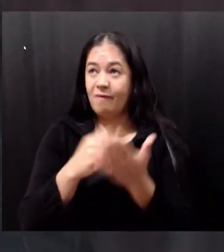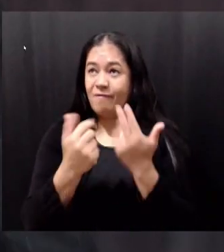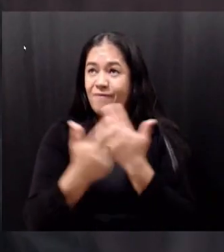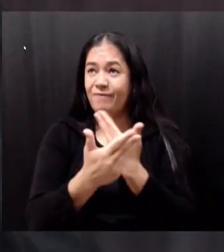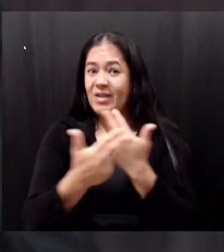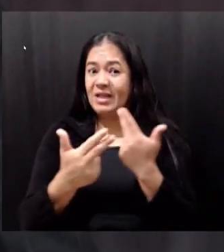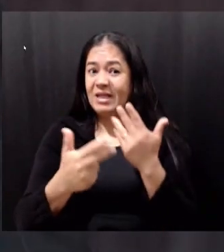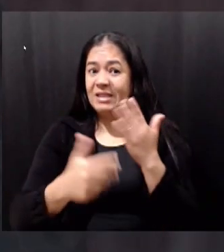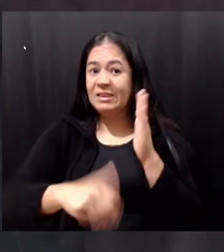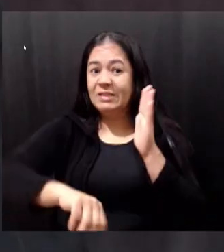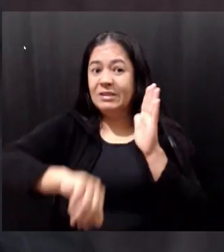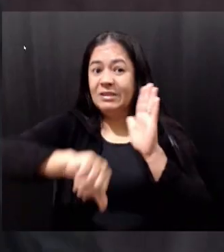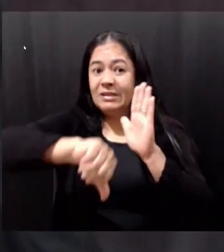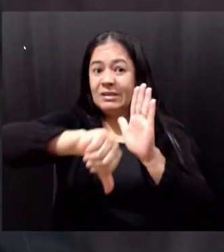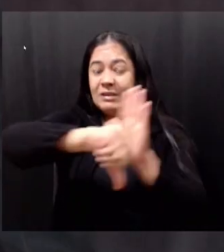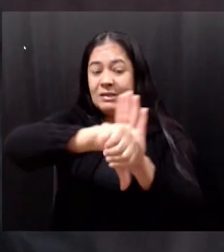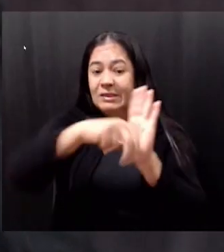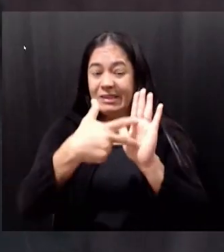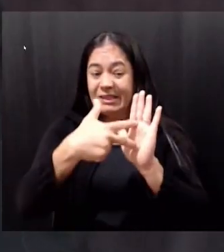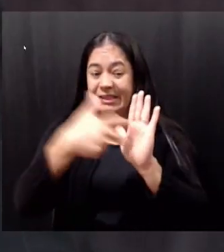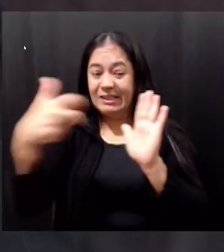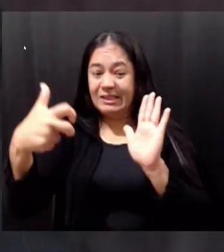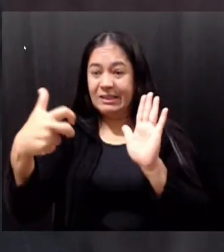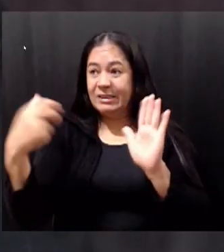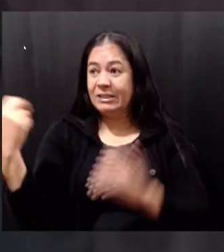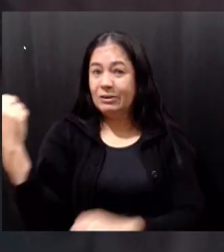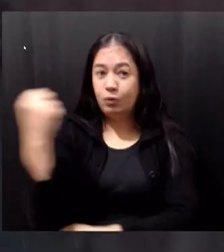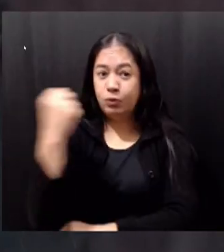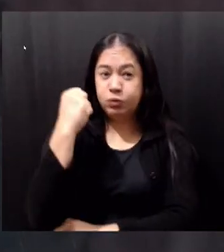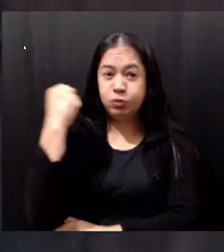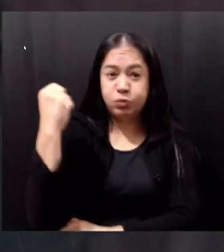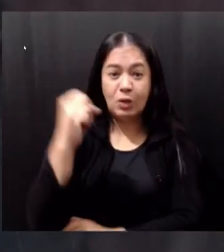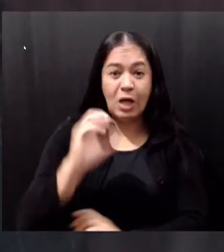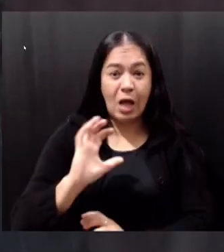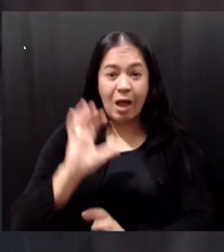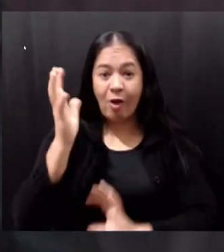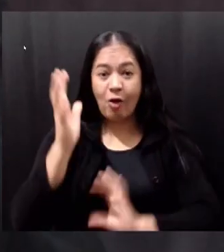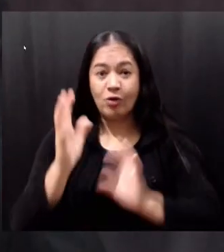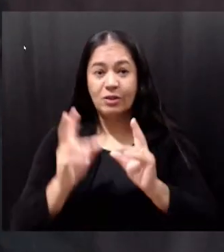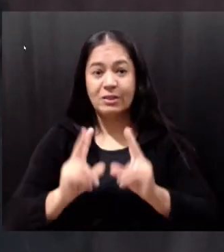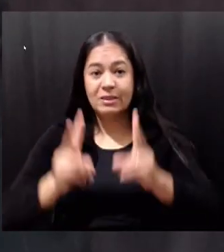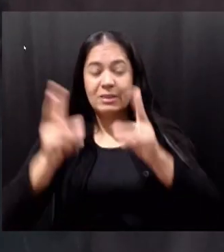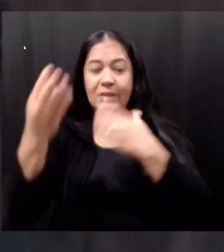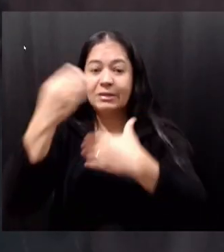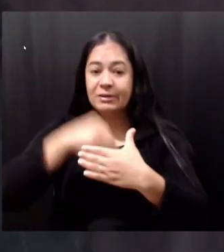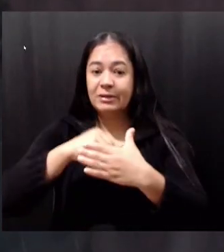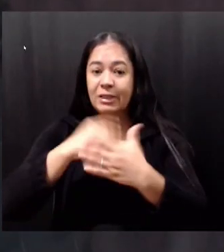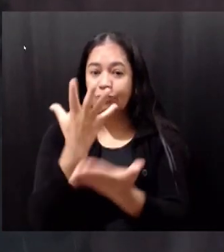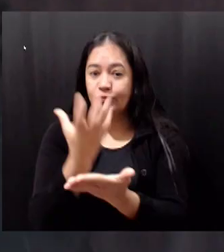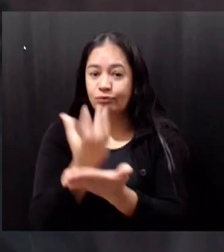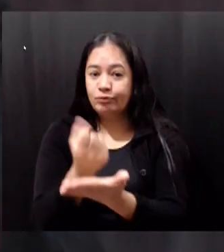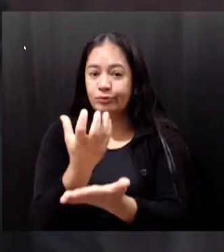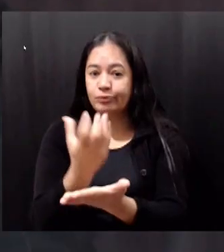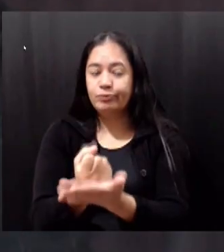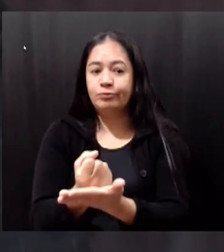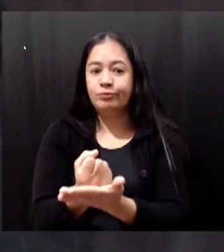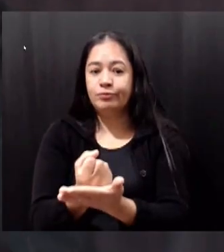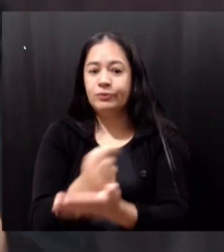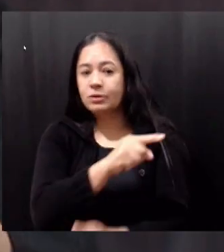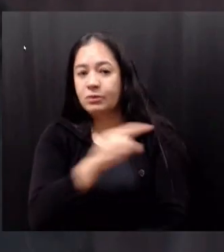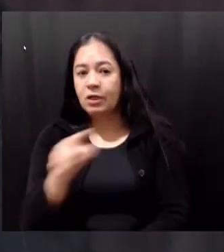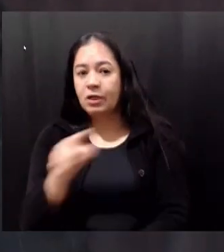graves acontecem o tempo todo dentro desses aplicativos. Para vocês terem ideia,